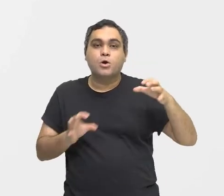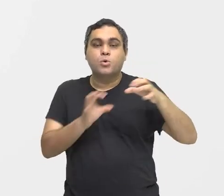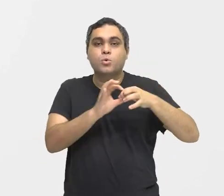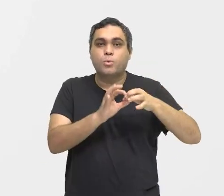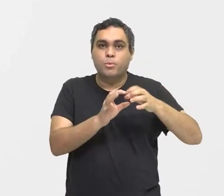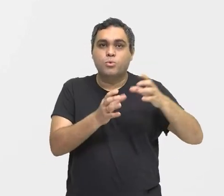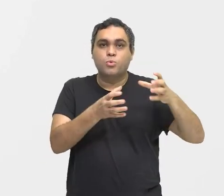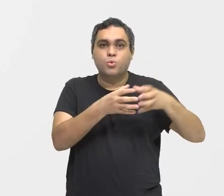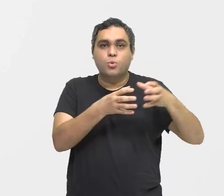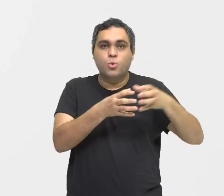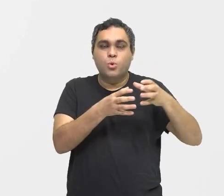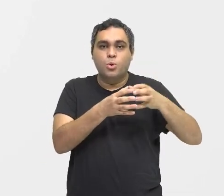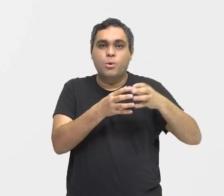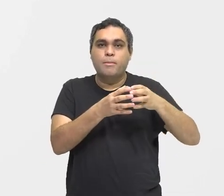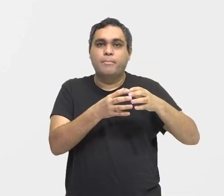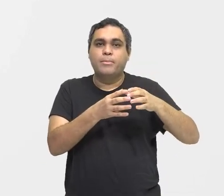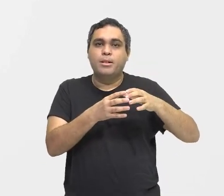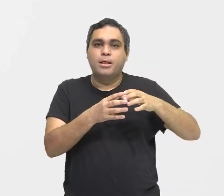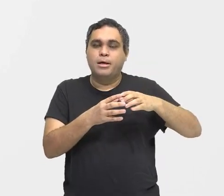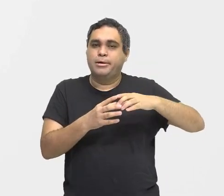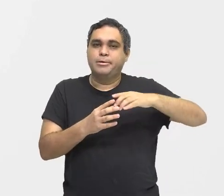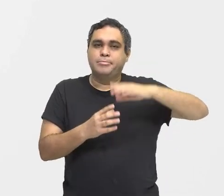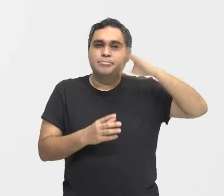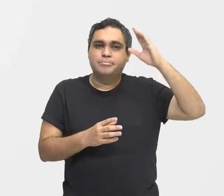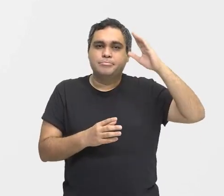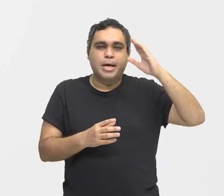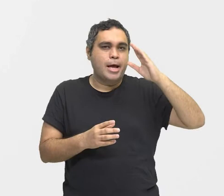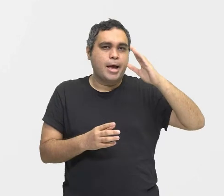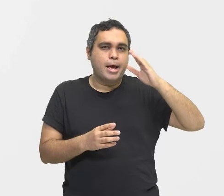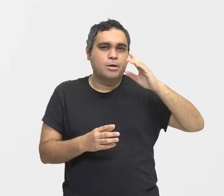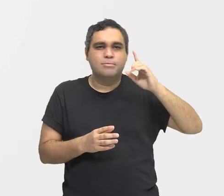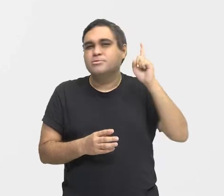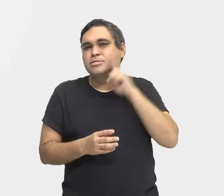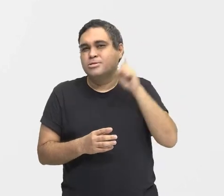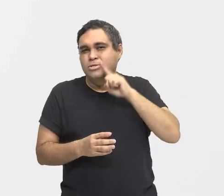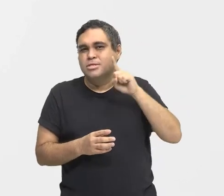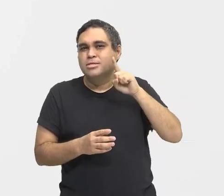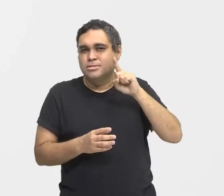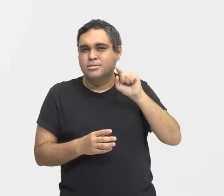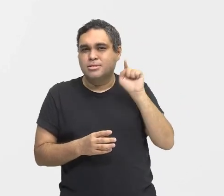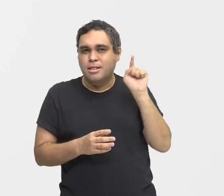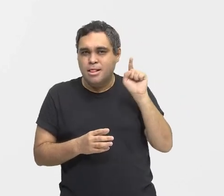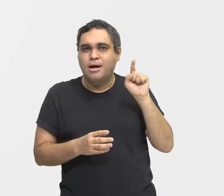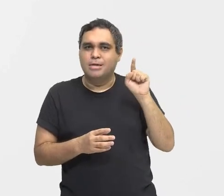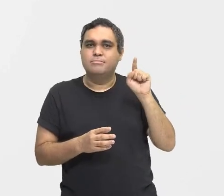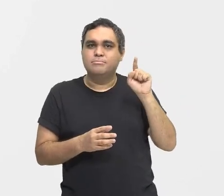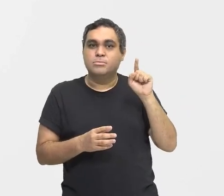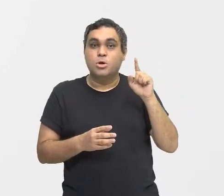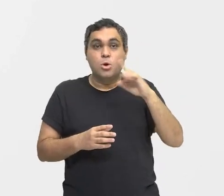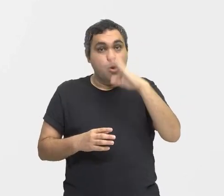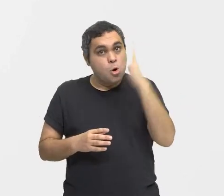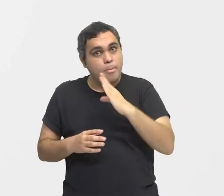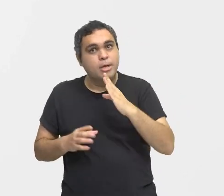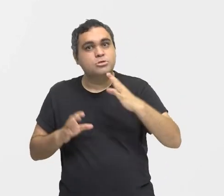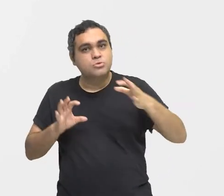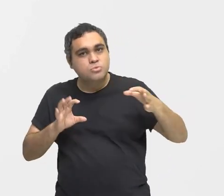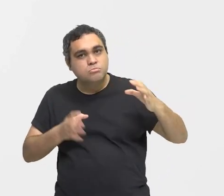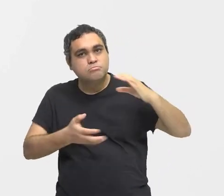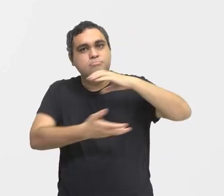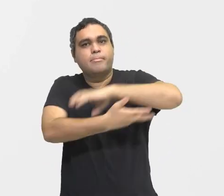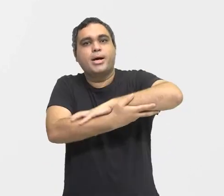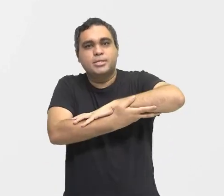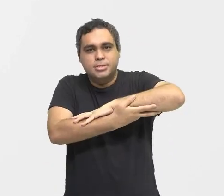da Estação Espacial Internacional, tá? Então, tudo isso acaba ajudando nessa pesquisa espacial com esse